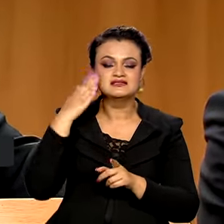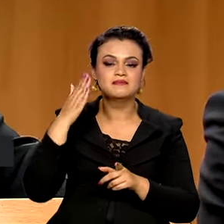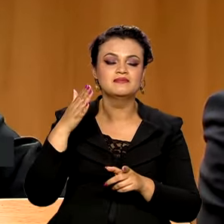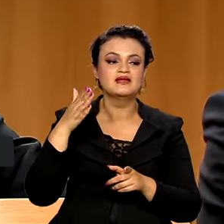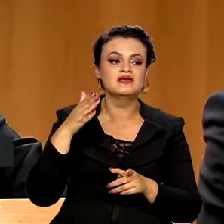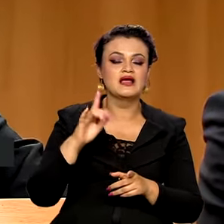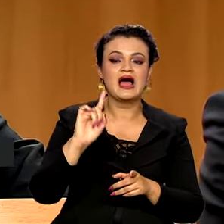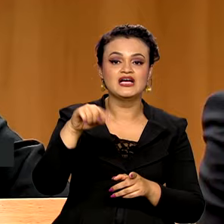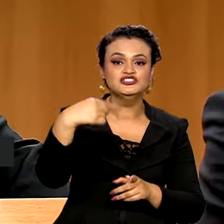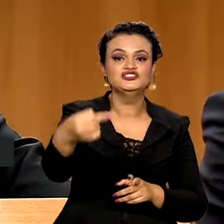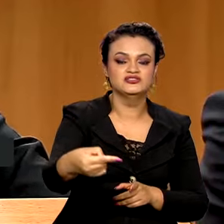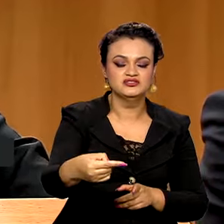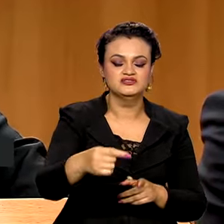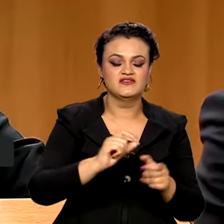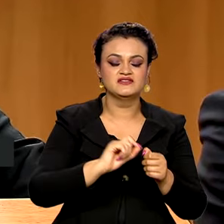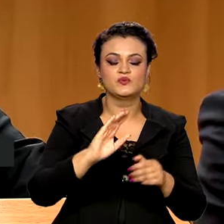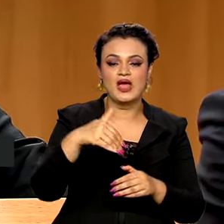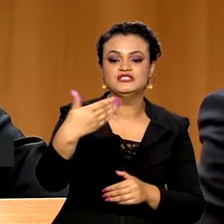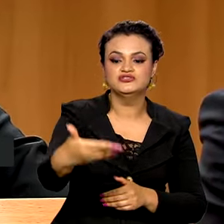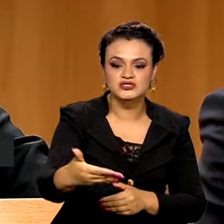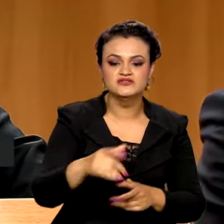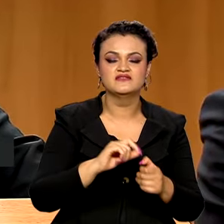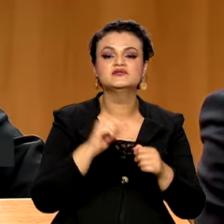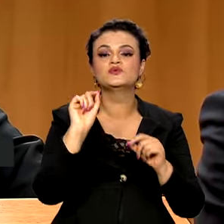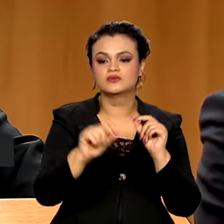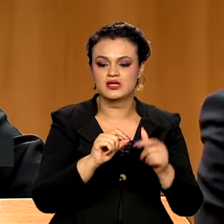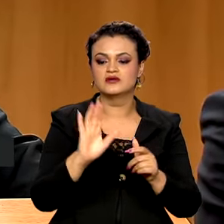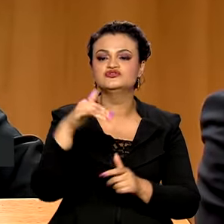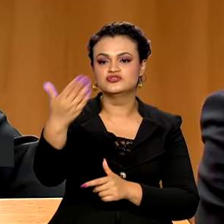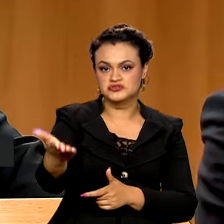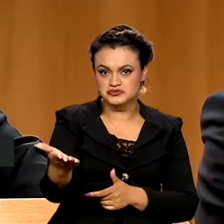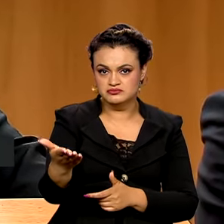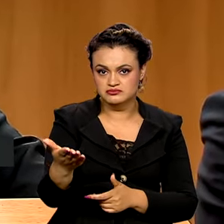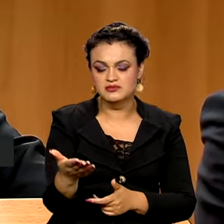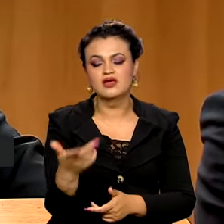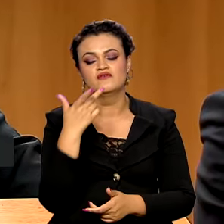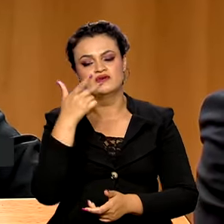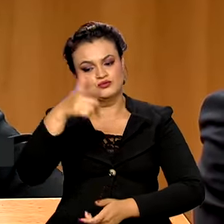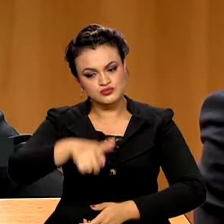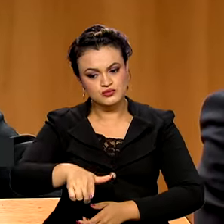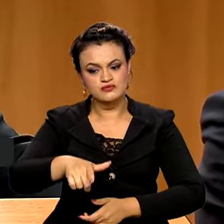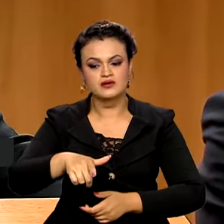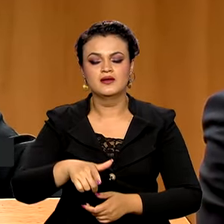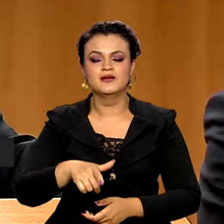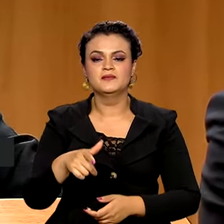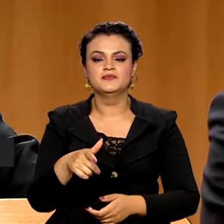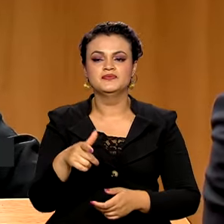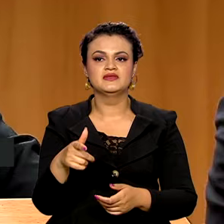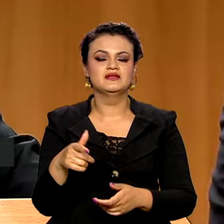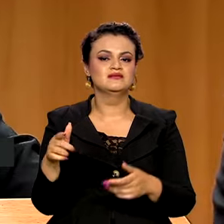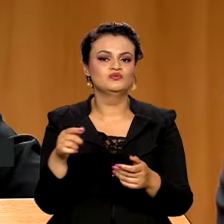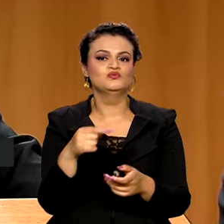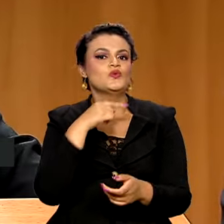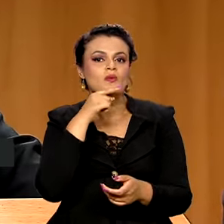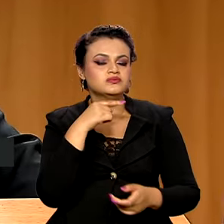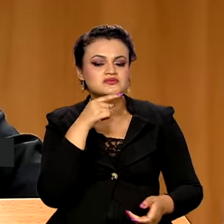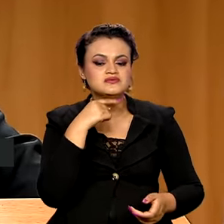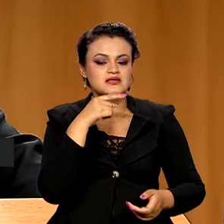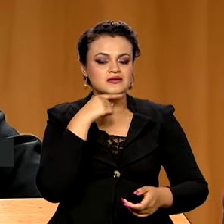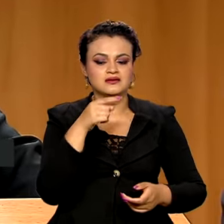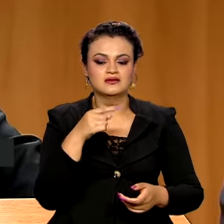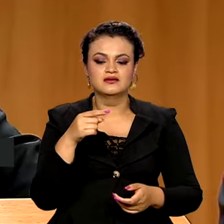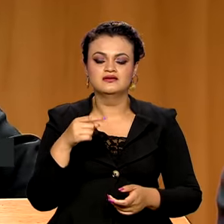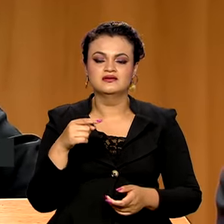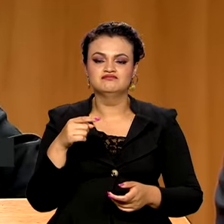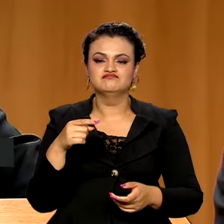do próximo passo da investigação. Eu repito, evidentemente, que não há condições, inclusive